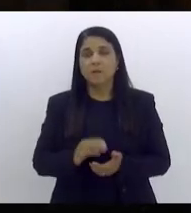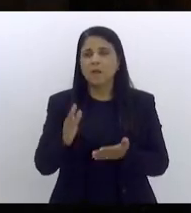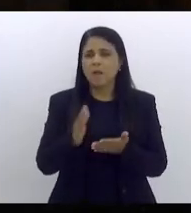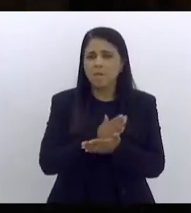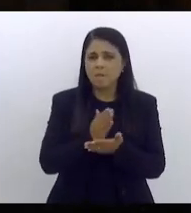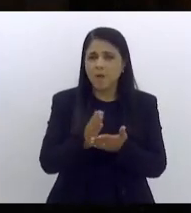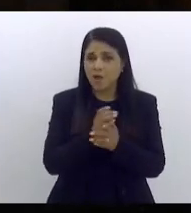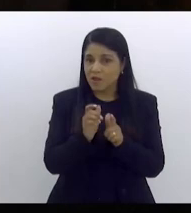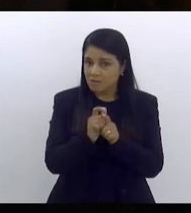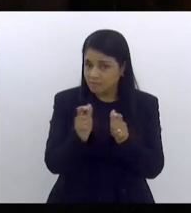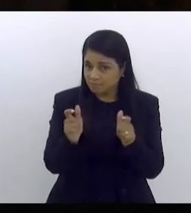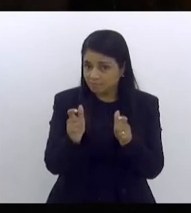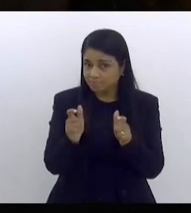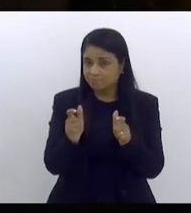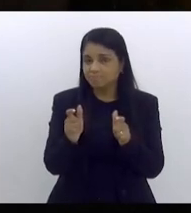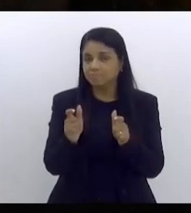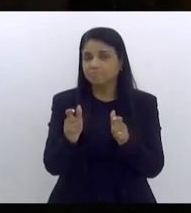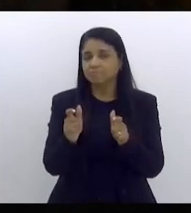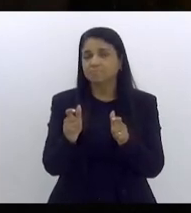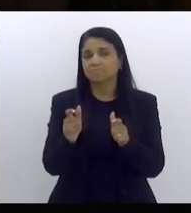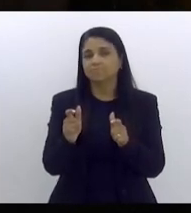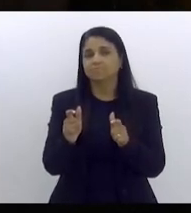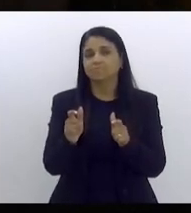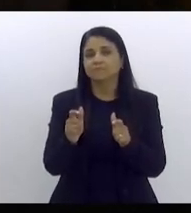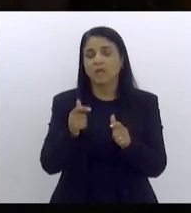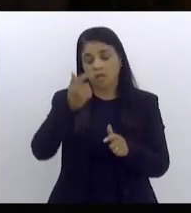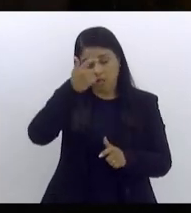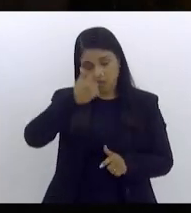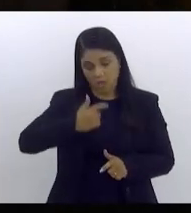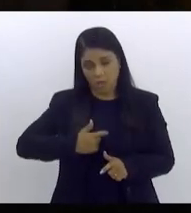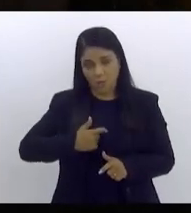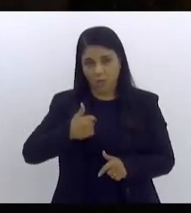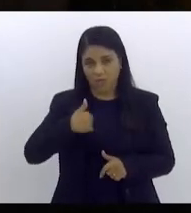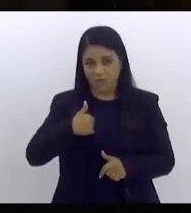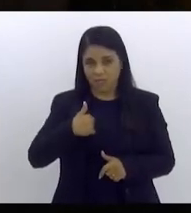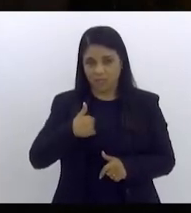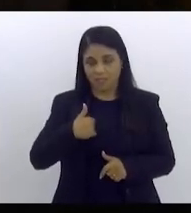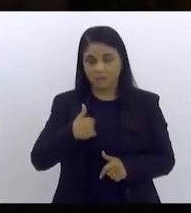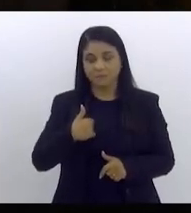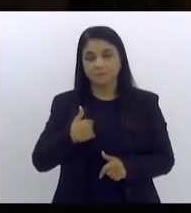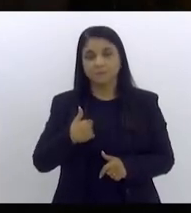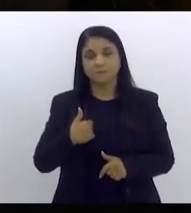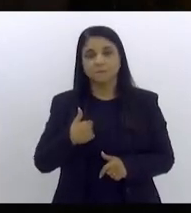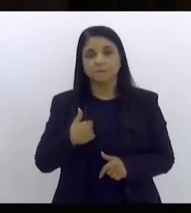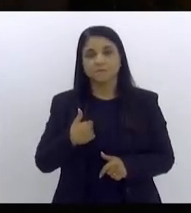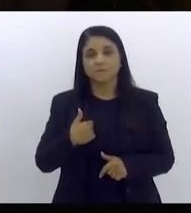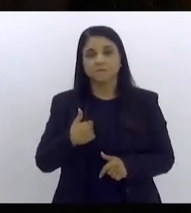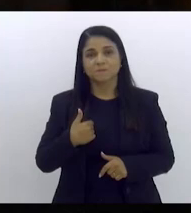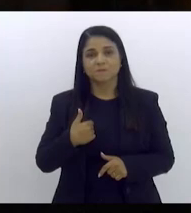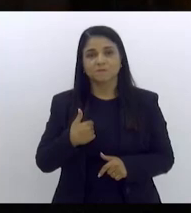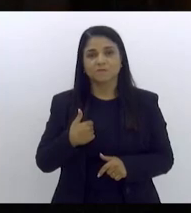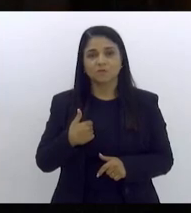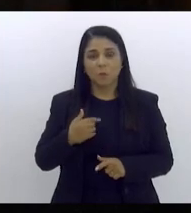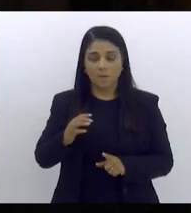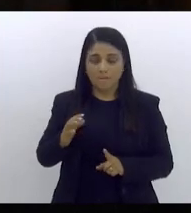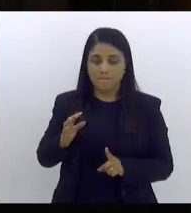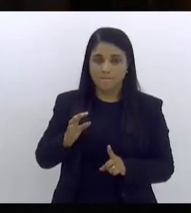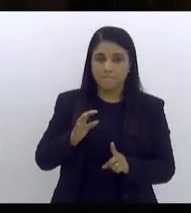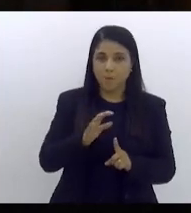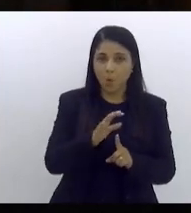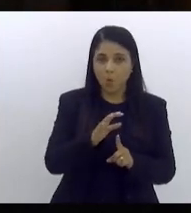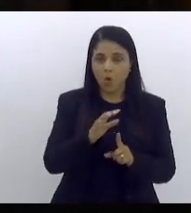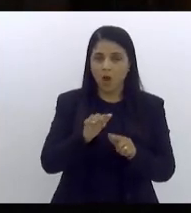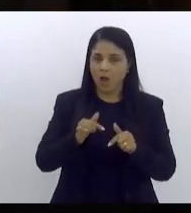presidente, quando eu aqui, de forma até elegante, ataco as ações do